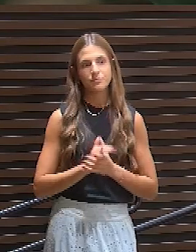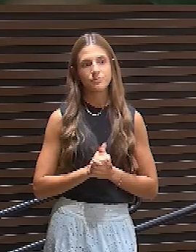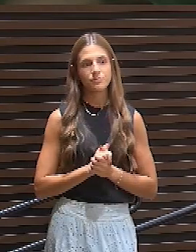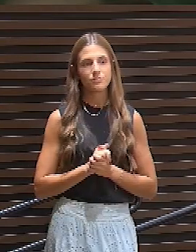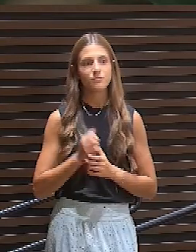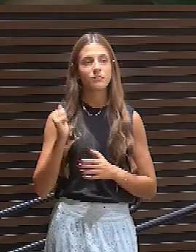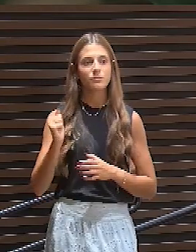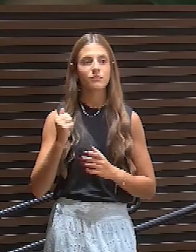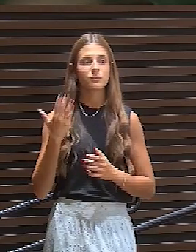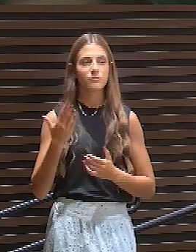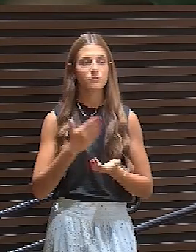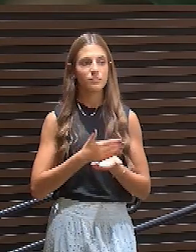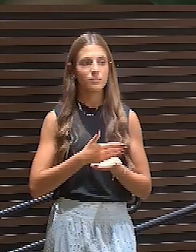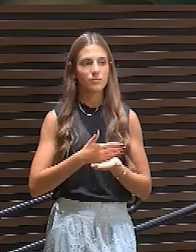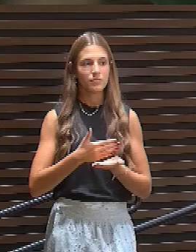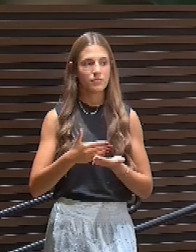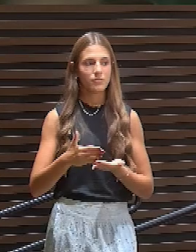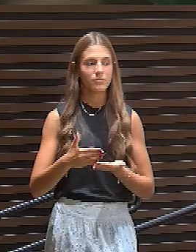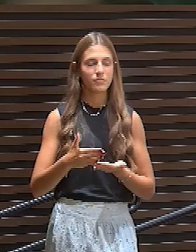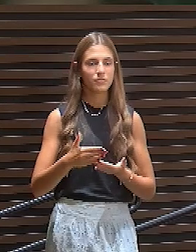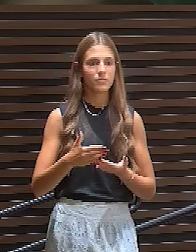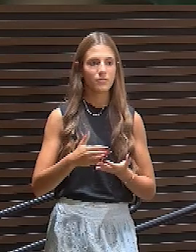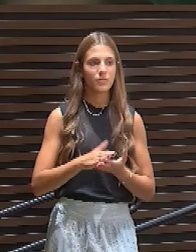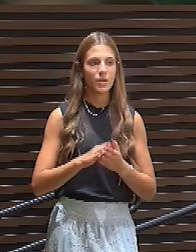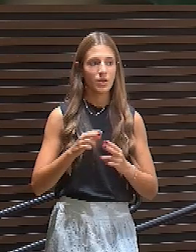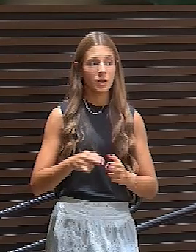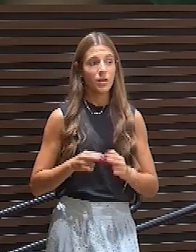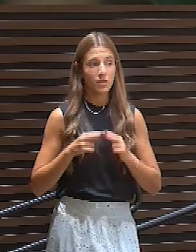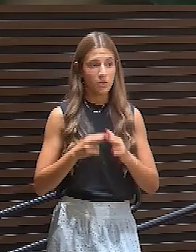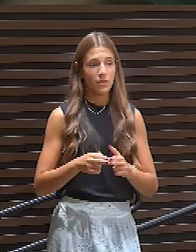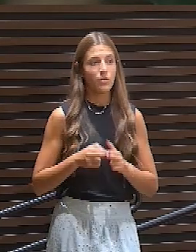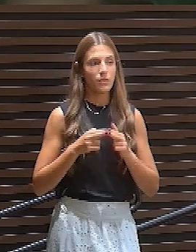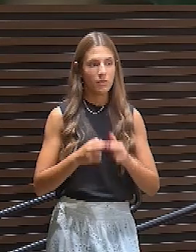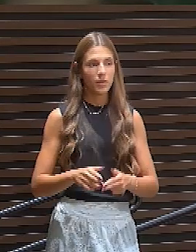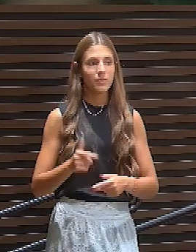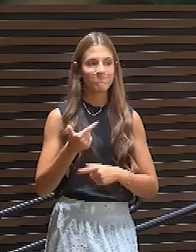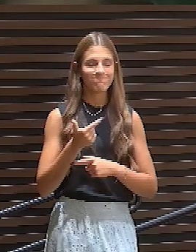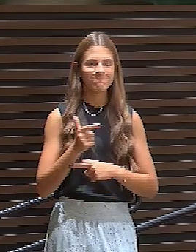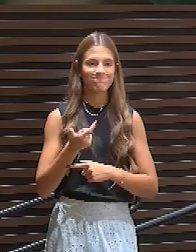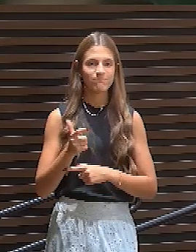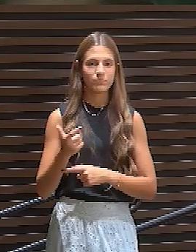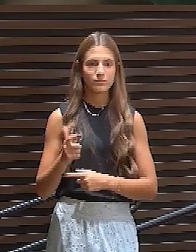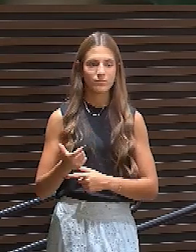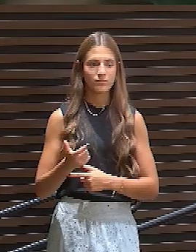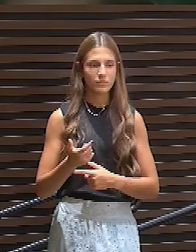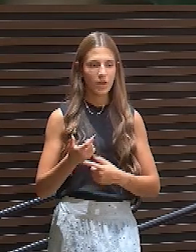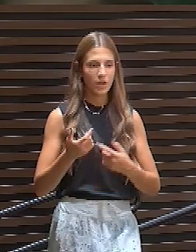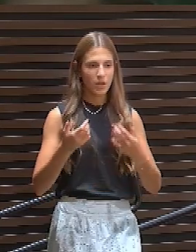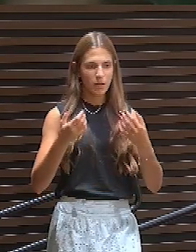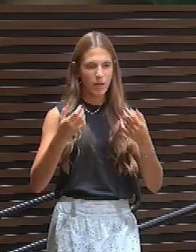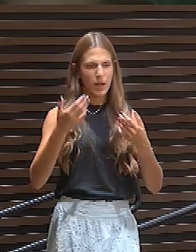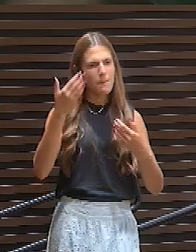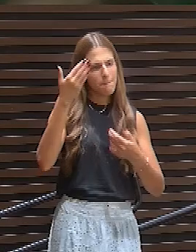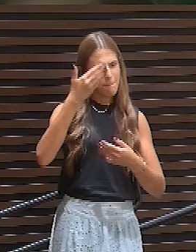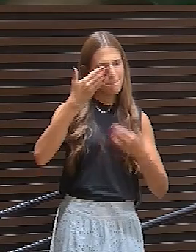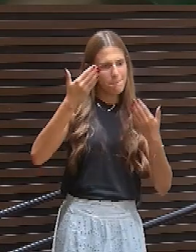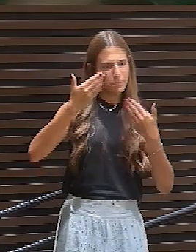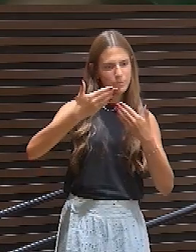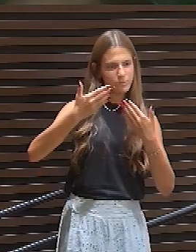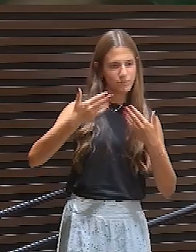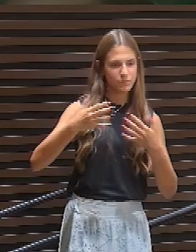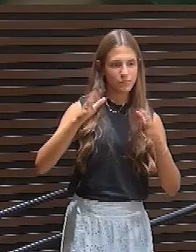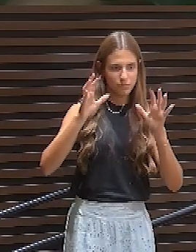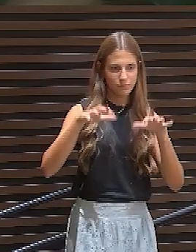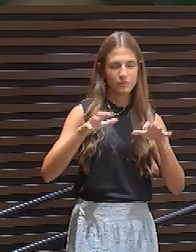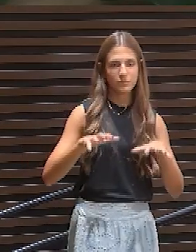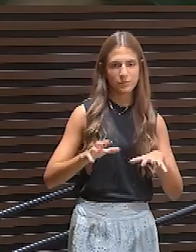Então ele começa por aí. Noé não tinha evidências físicas do dilúvio, mas confiou plenamente no